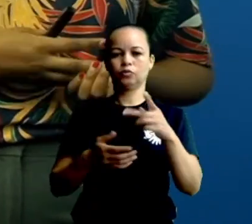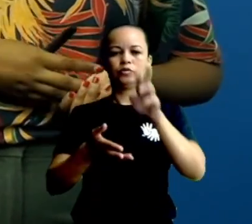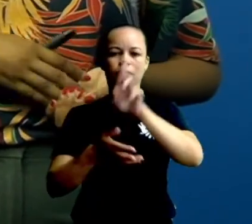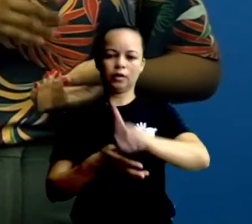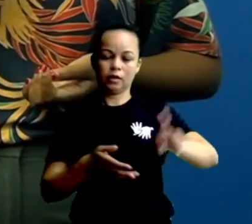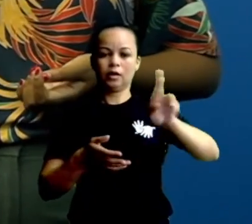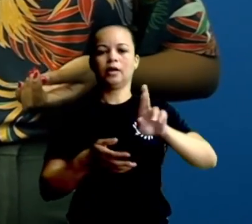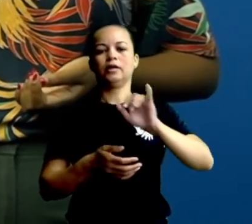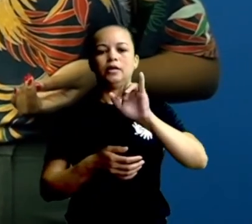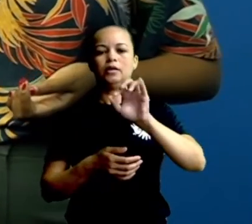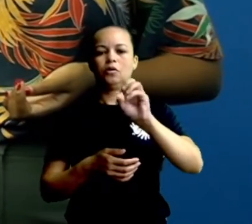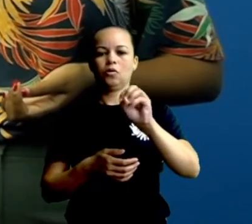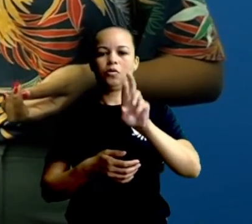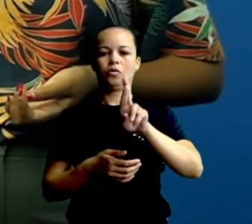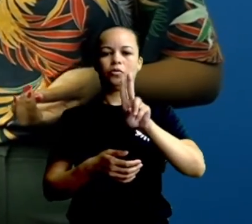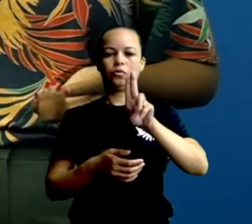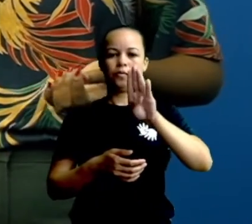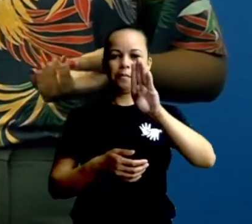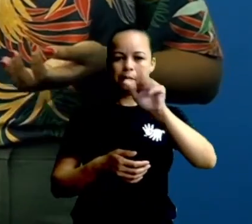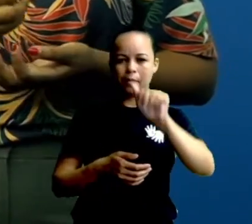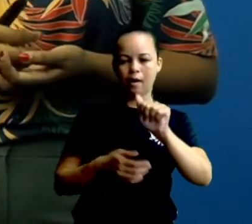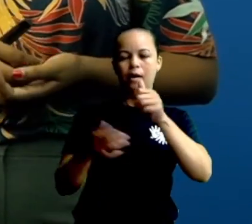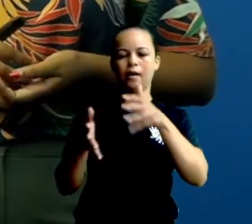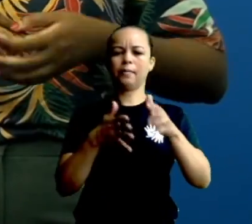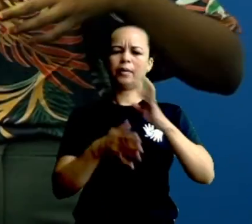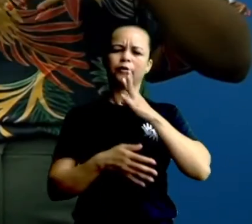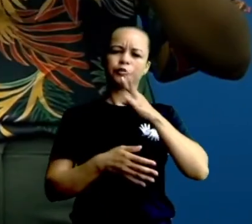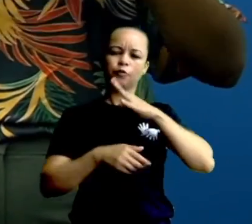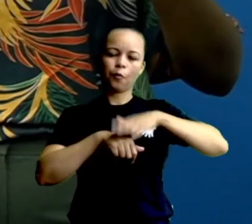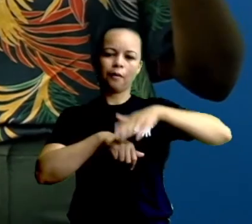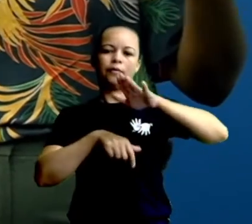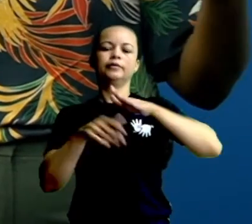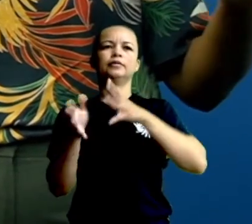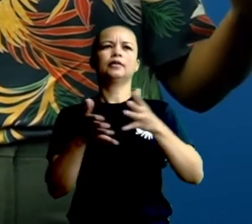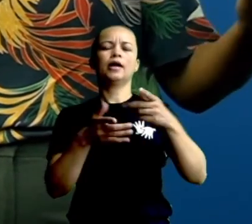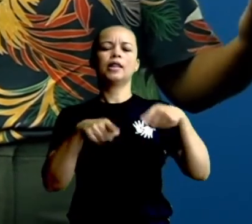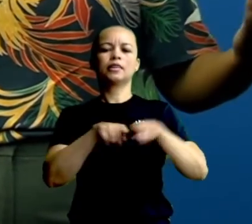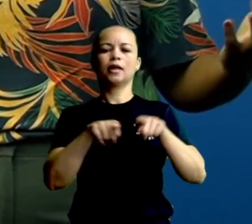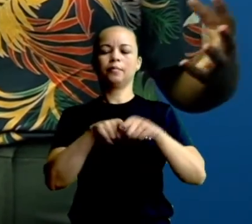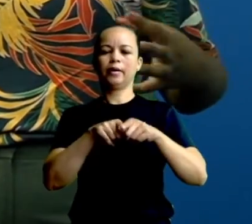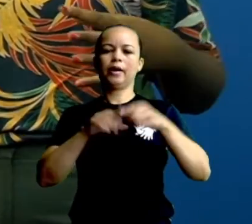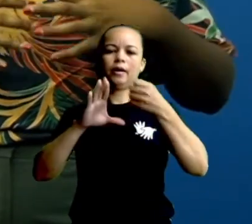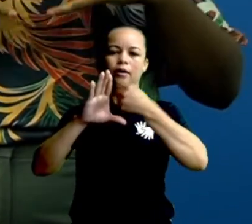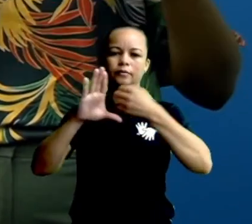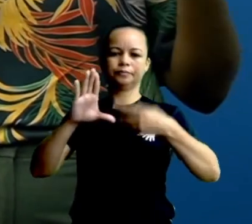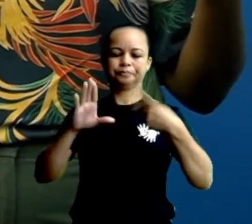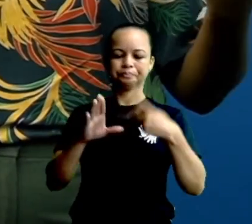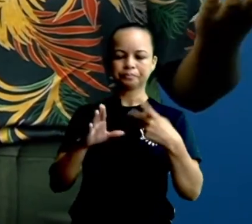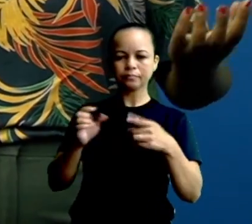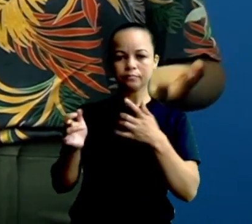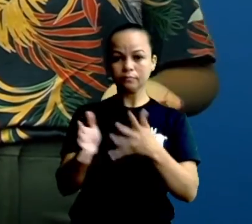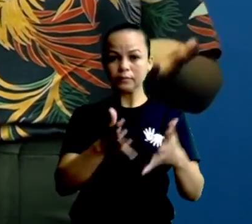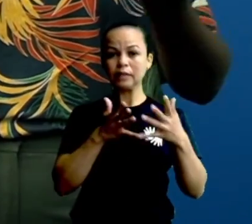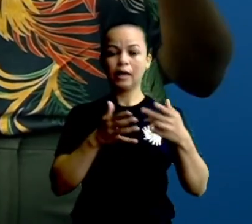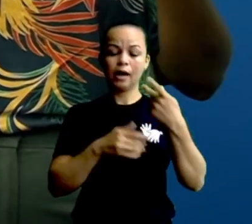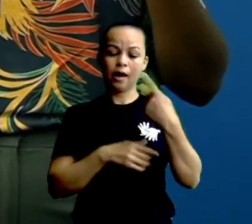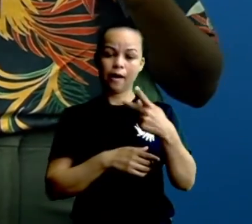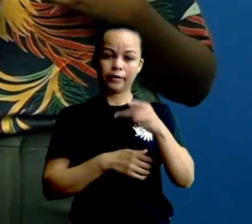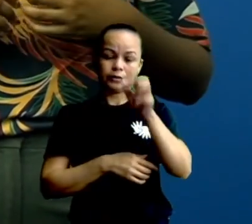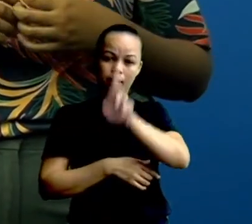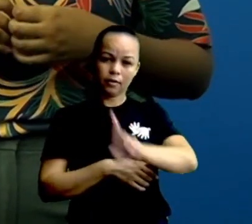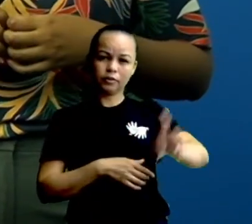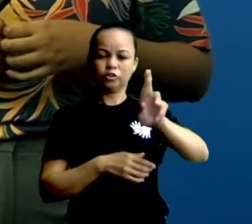a Iorubá é a mais conhecida e também suas características, e essa religião